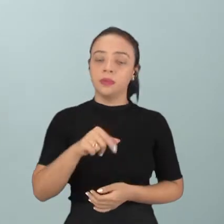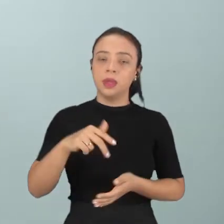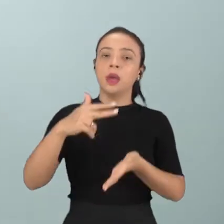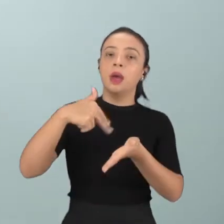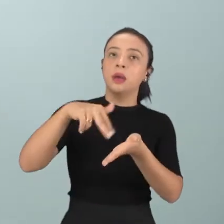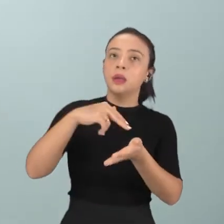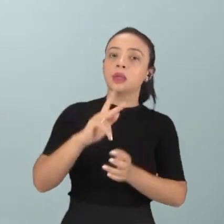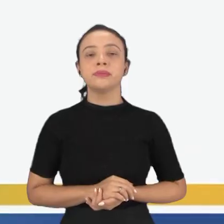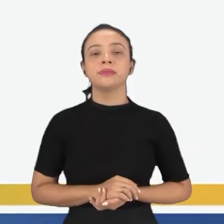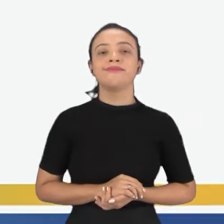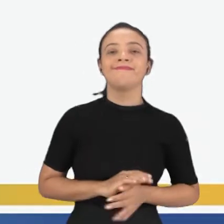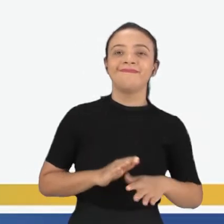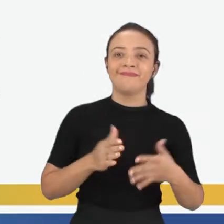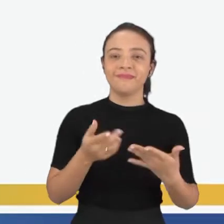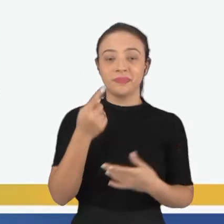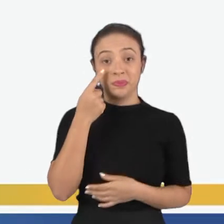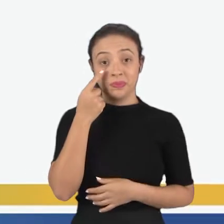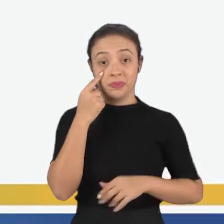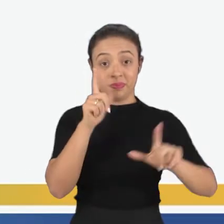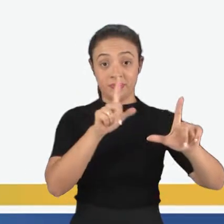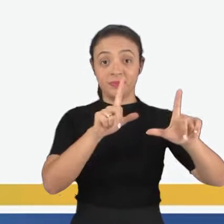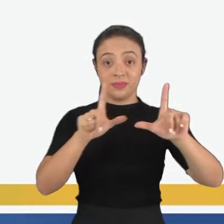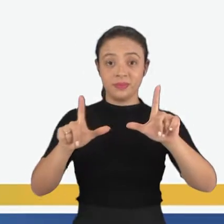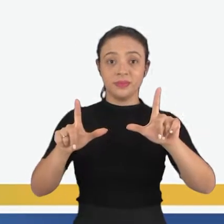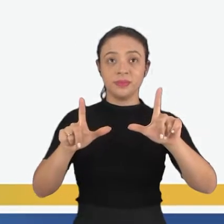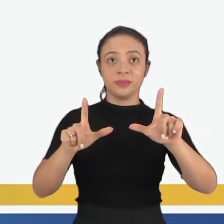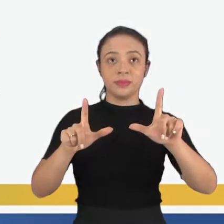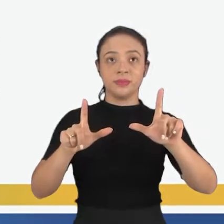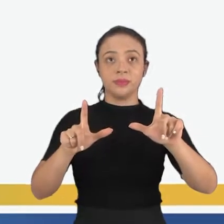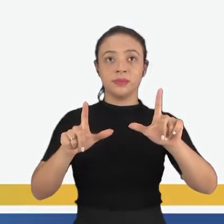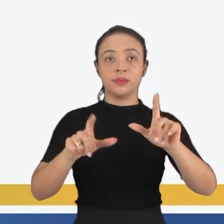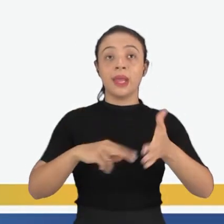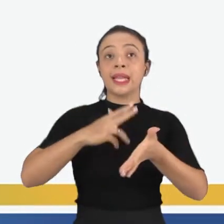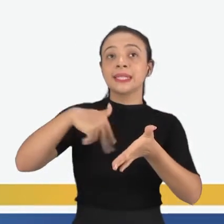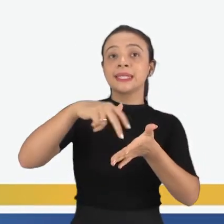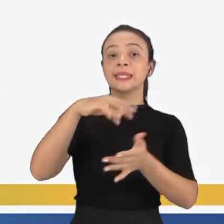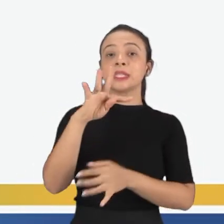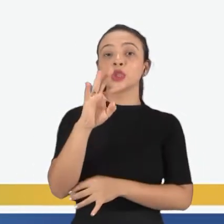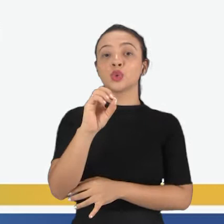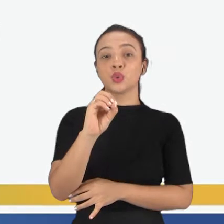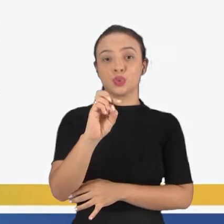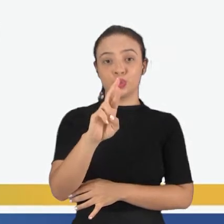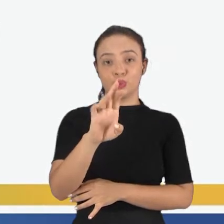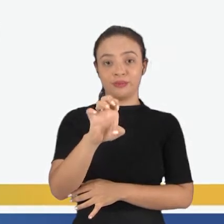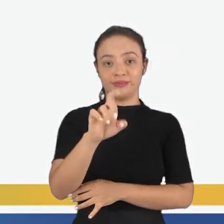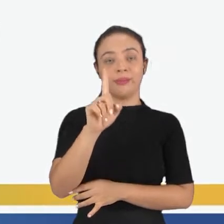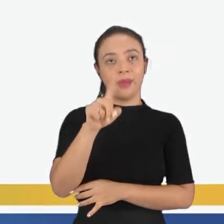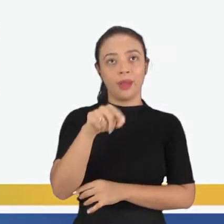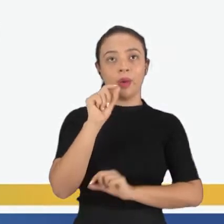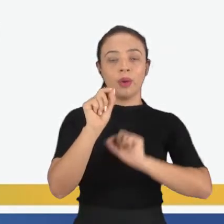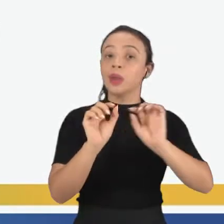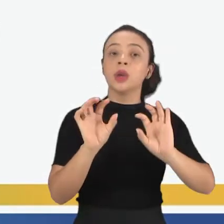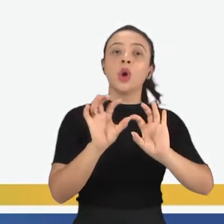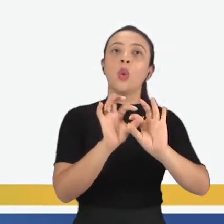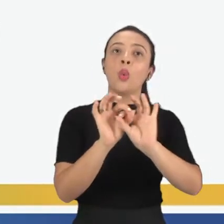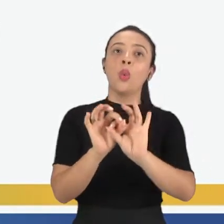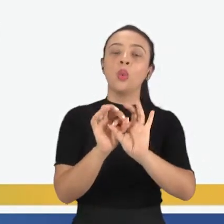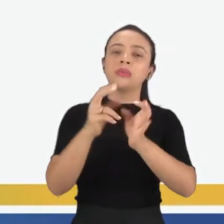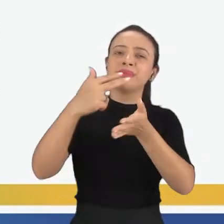do Cuarupi. Acompanhe aqui comigo nesse slide, gente, a dança do toré. Ele é um ritual que vai unir a